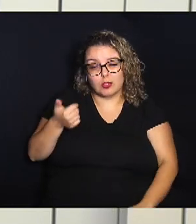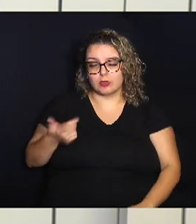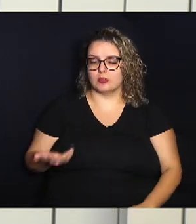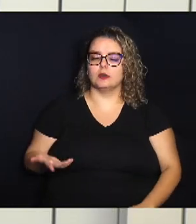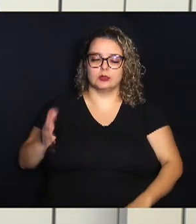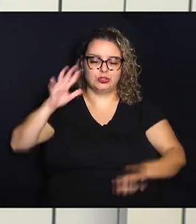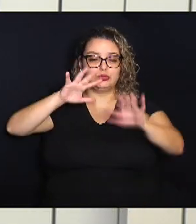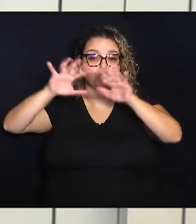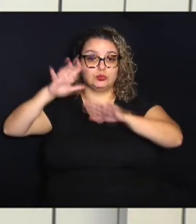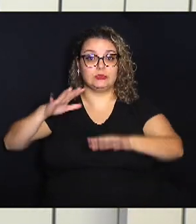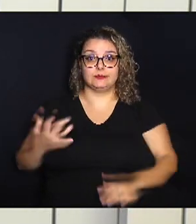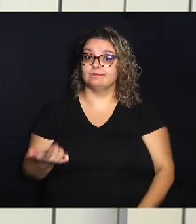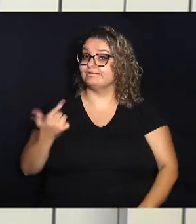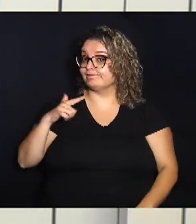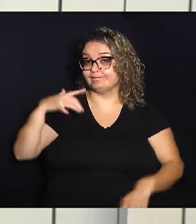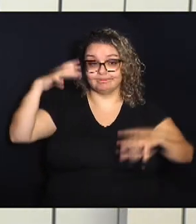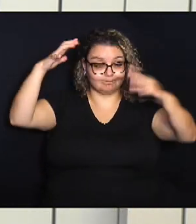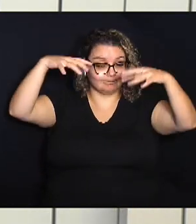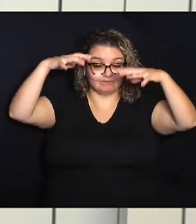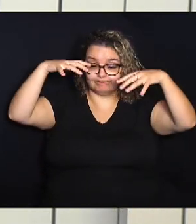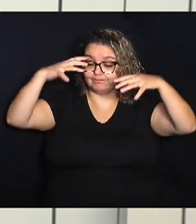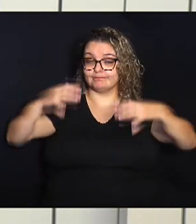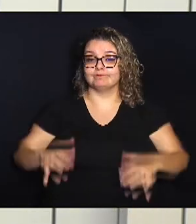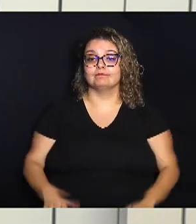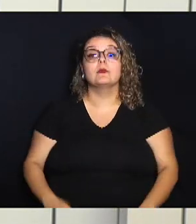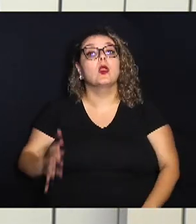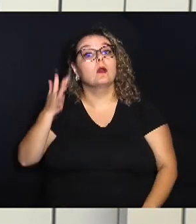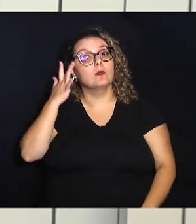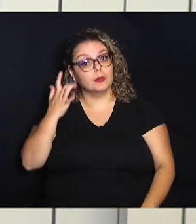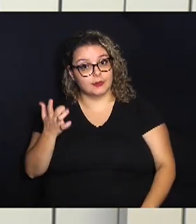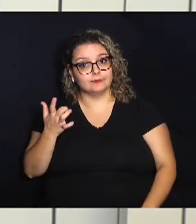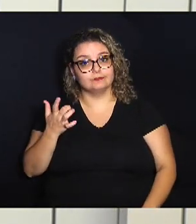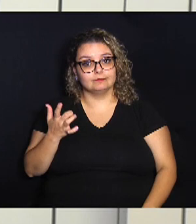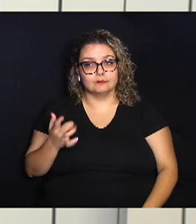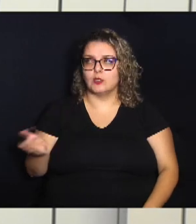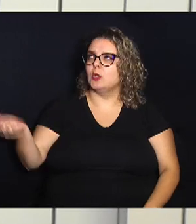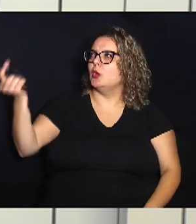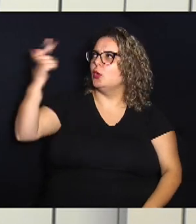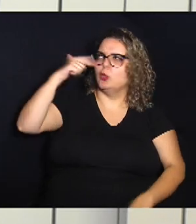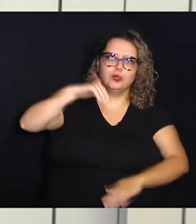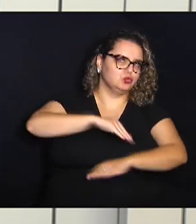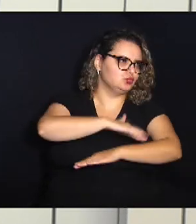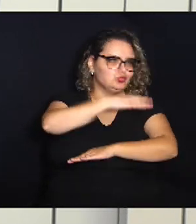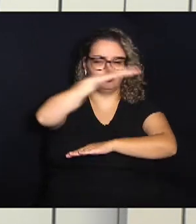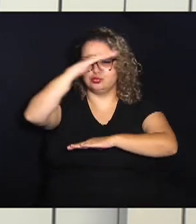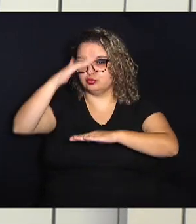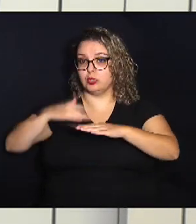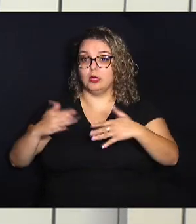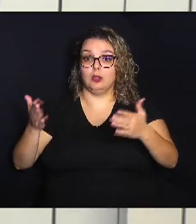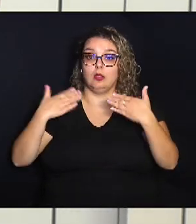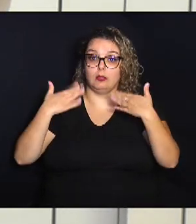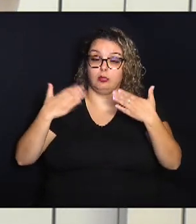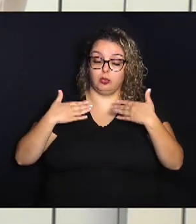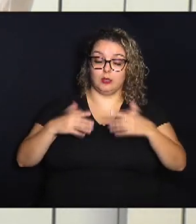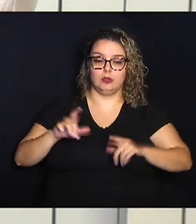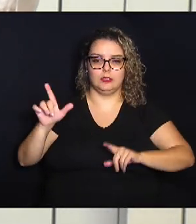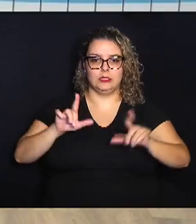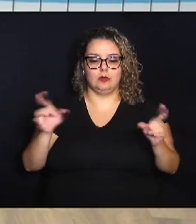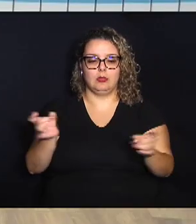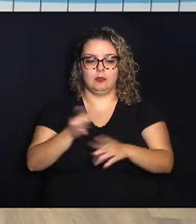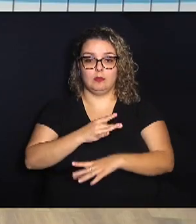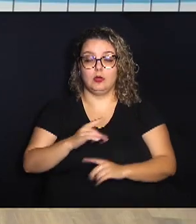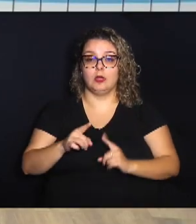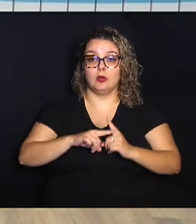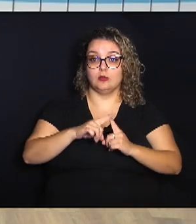nebulosidade e sem previsão de chuva. Para amanhã é sol durante todo o dia e faz calor. Olha só, as temperaturas já estão aqui